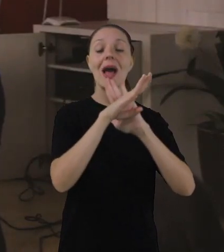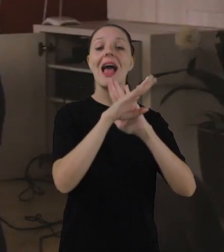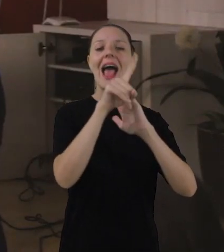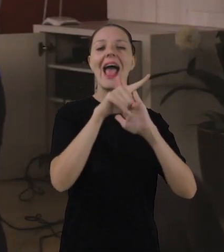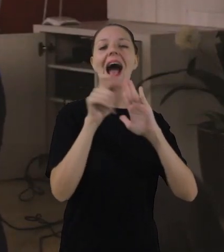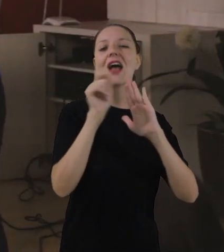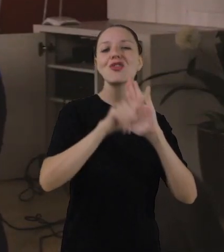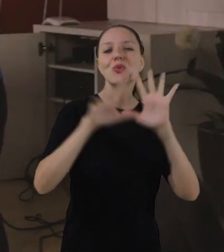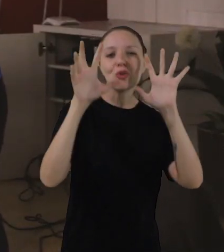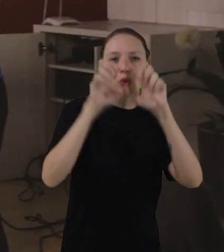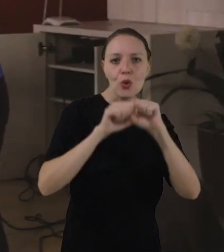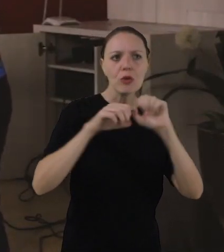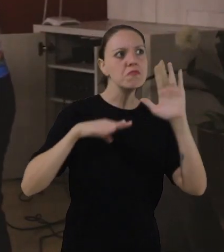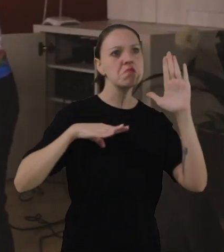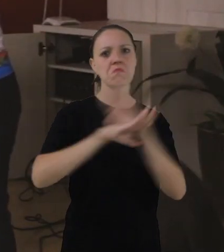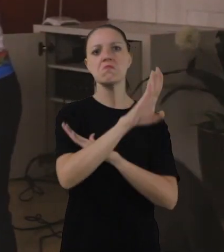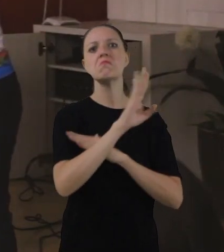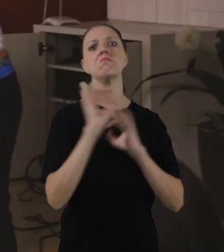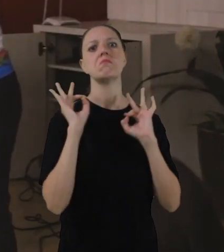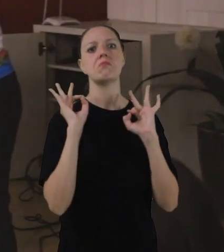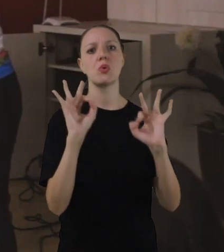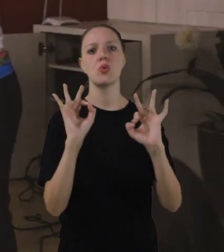alto desempenho.